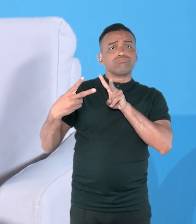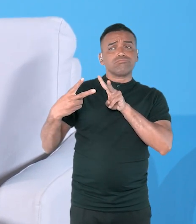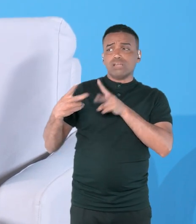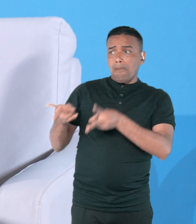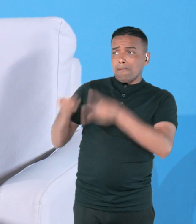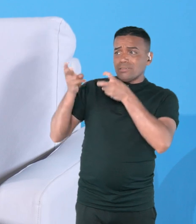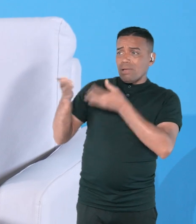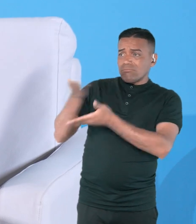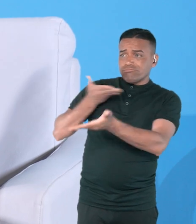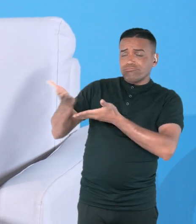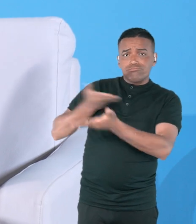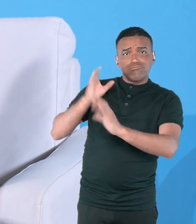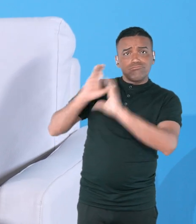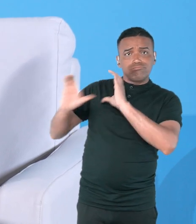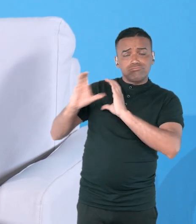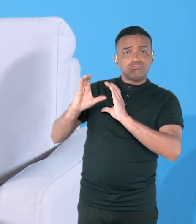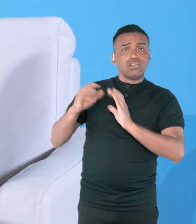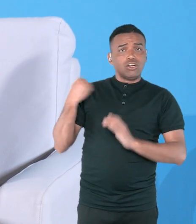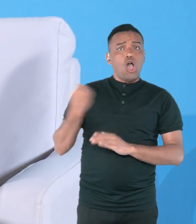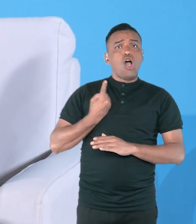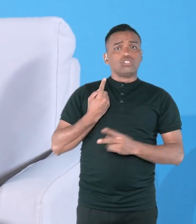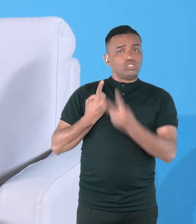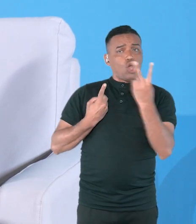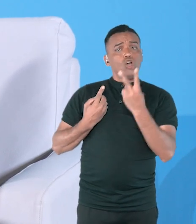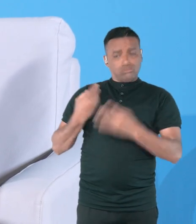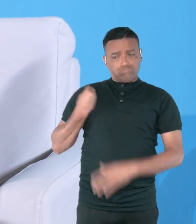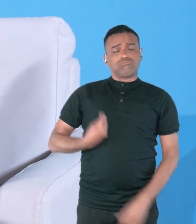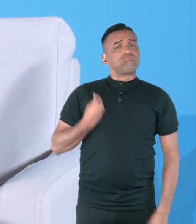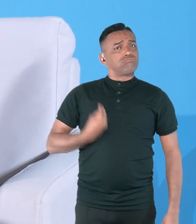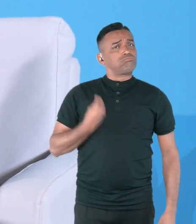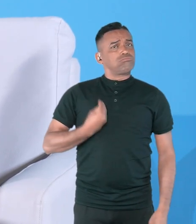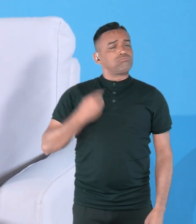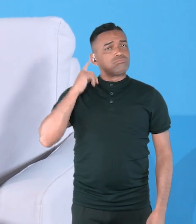nos olhos, a escutar. Nós estamos aqui.